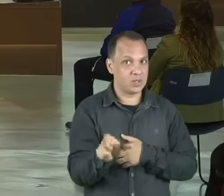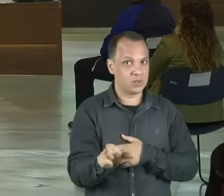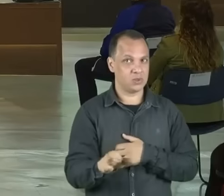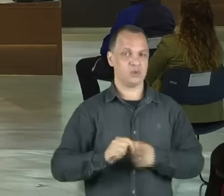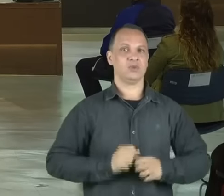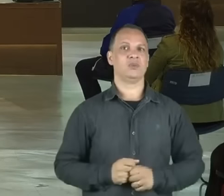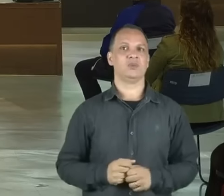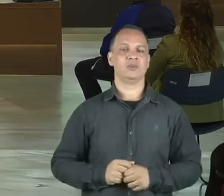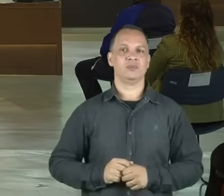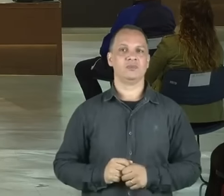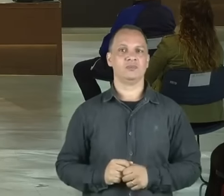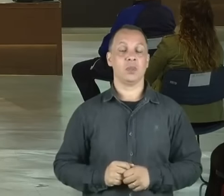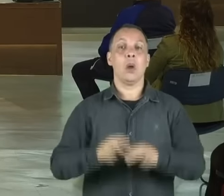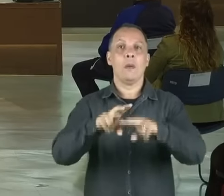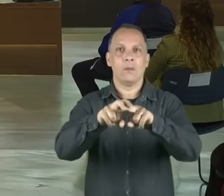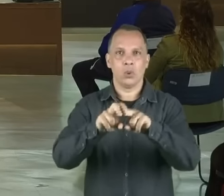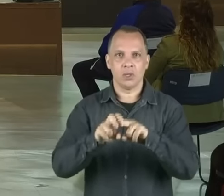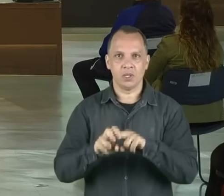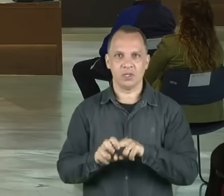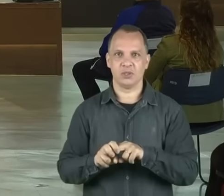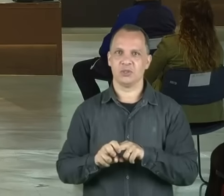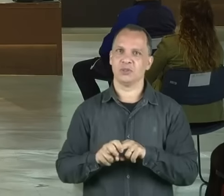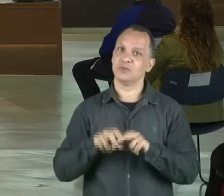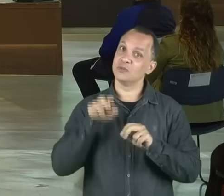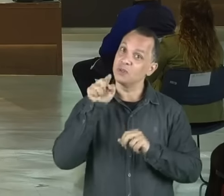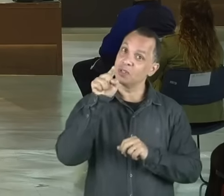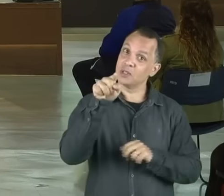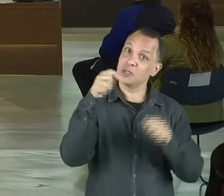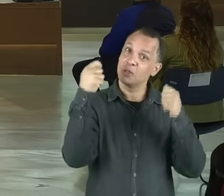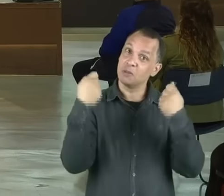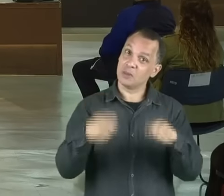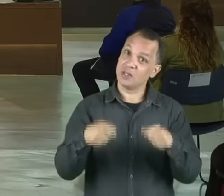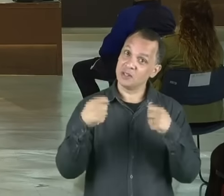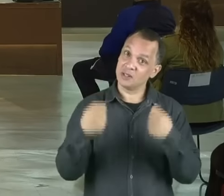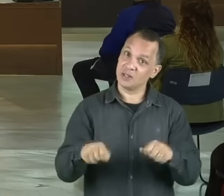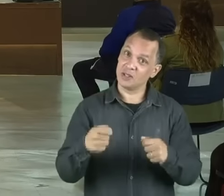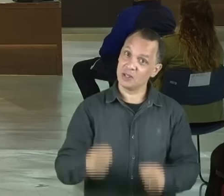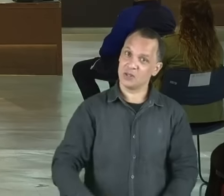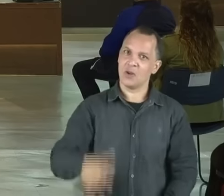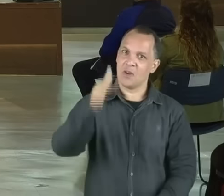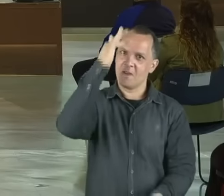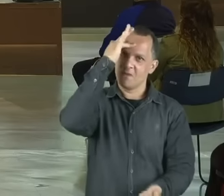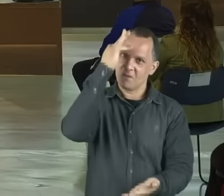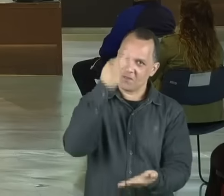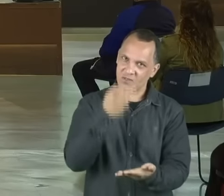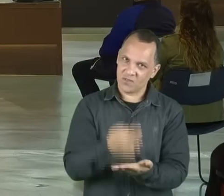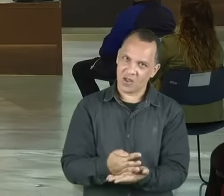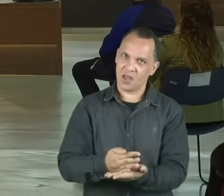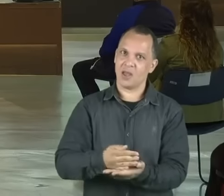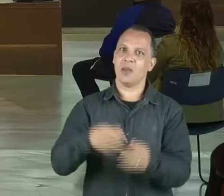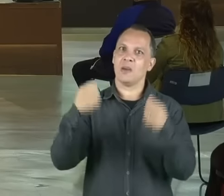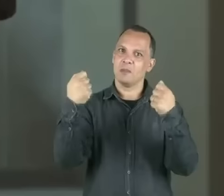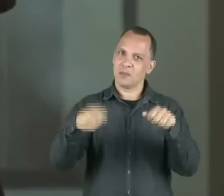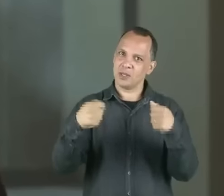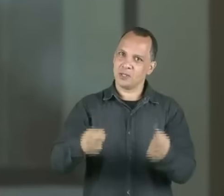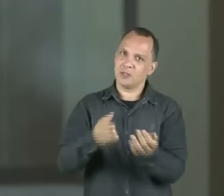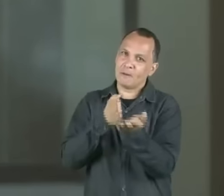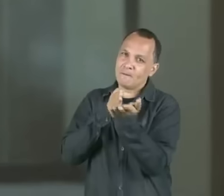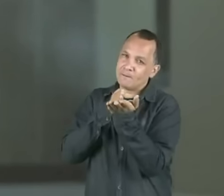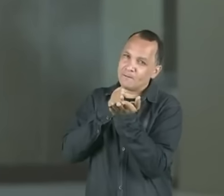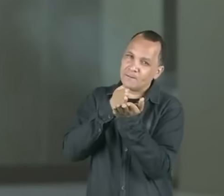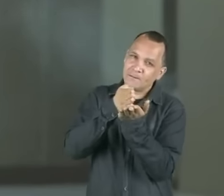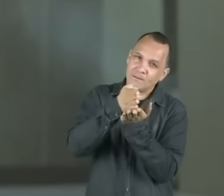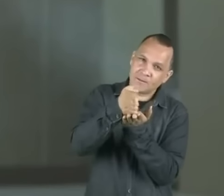existam toda a armadura de Deus para vocês poderem resistir no dia mau e eu fiquei com essa expressão o